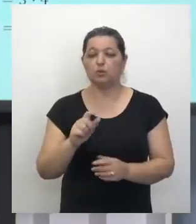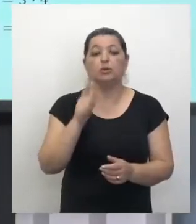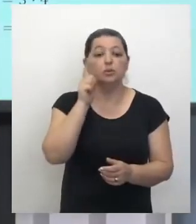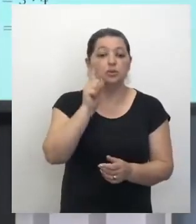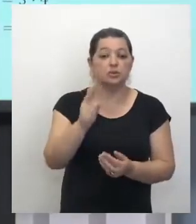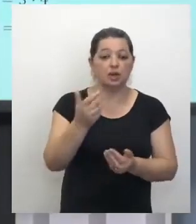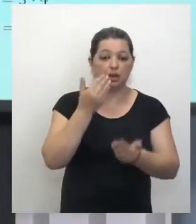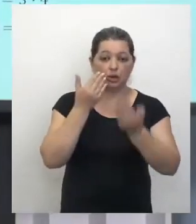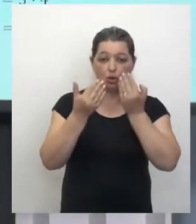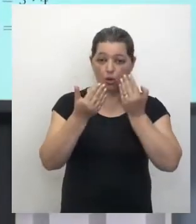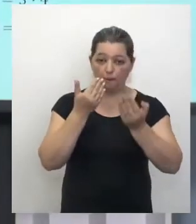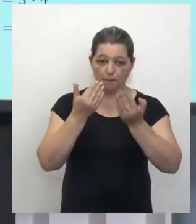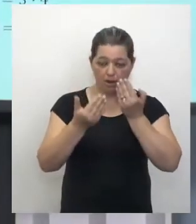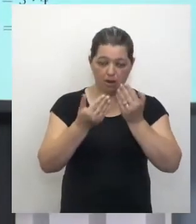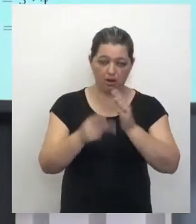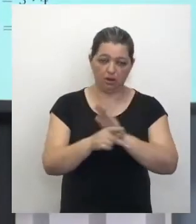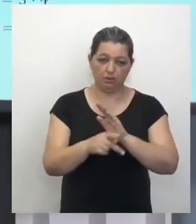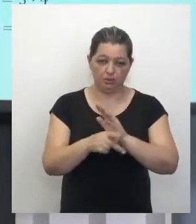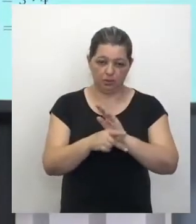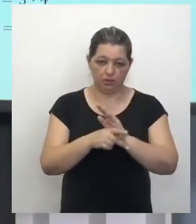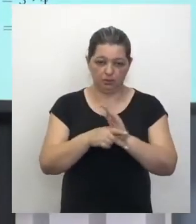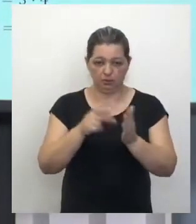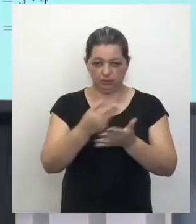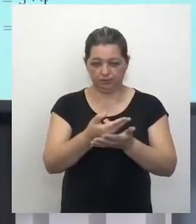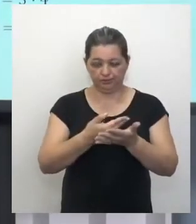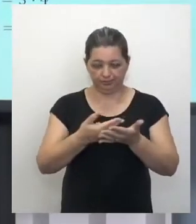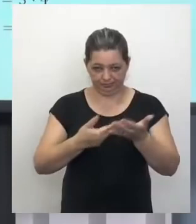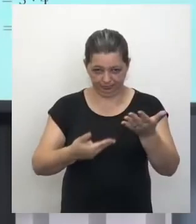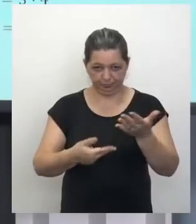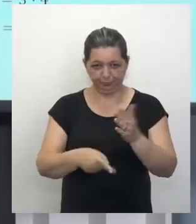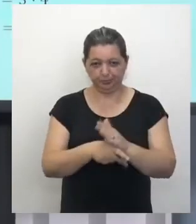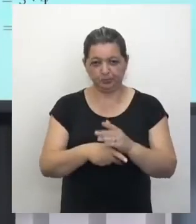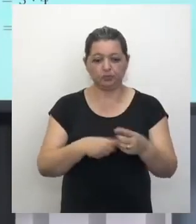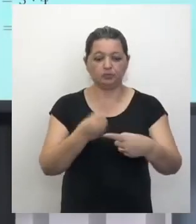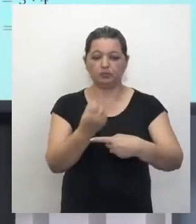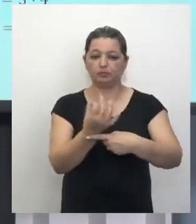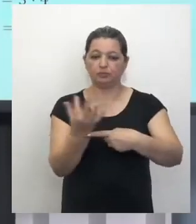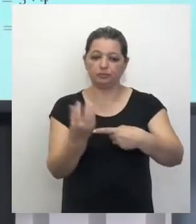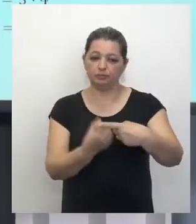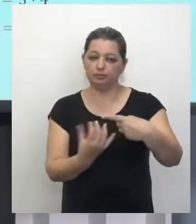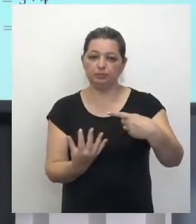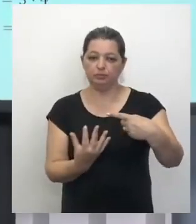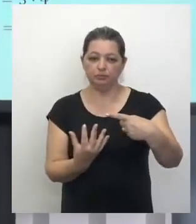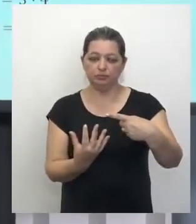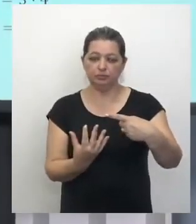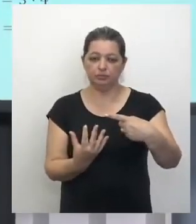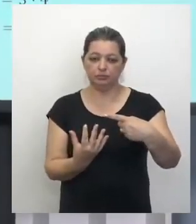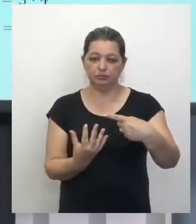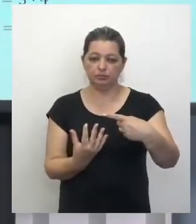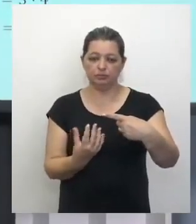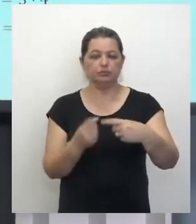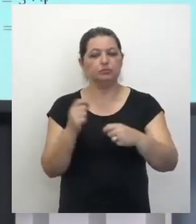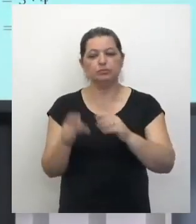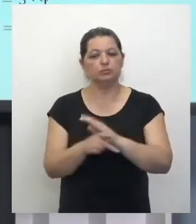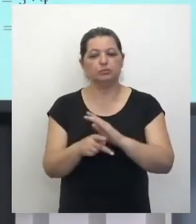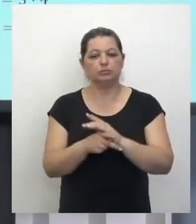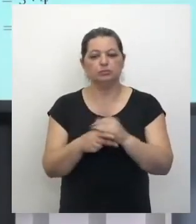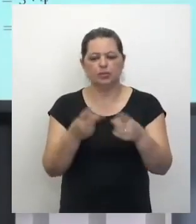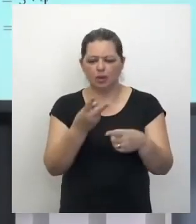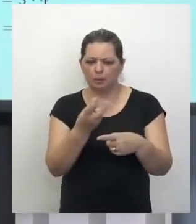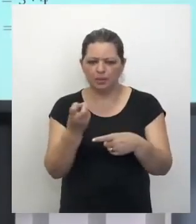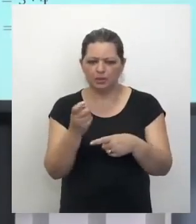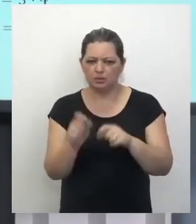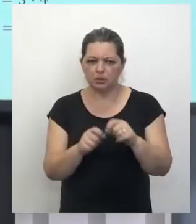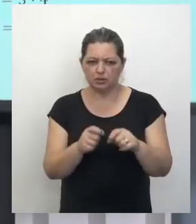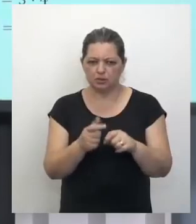e a gente pensa que razões são frações, tá certo? O que eu digo, o que é fazer a proporção? É você perceber que